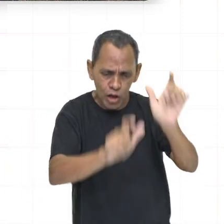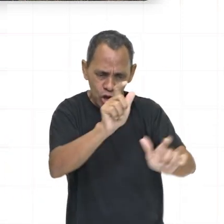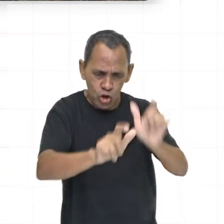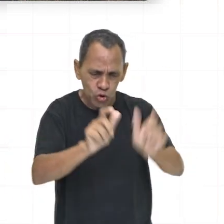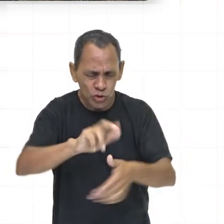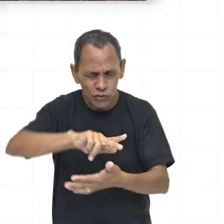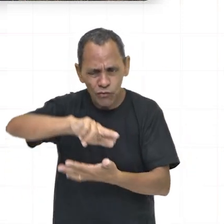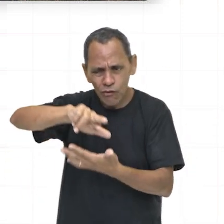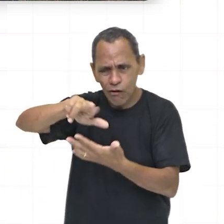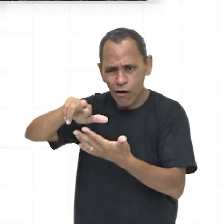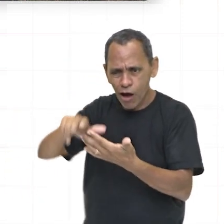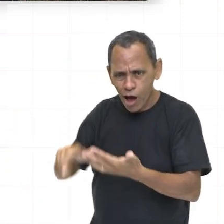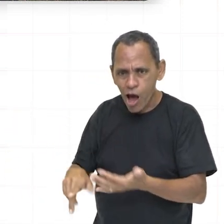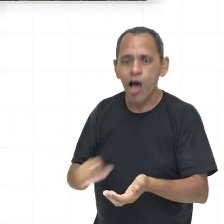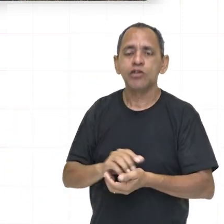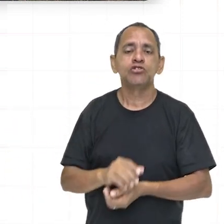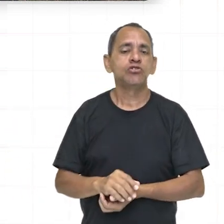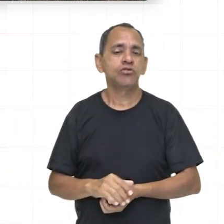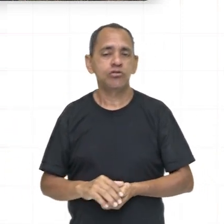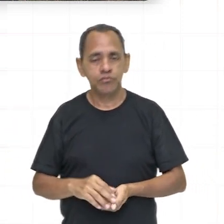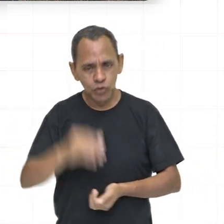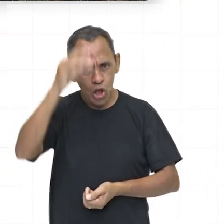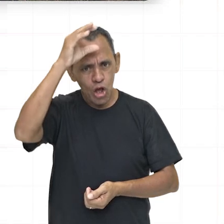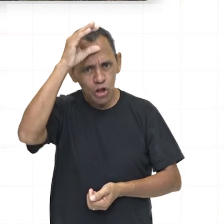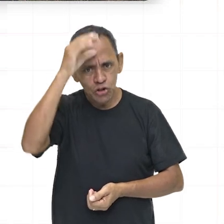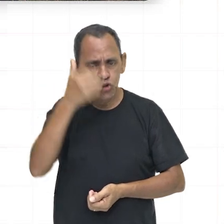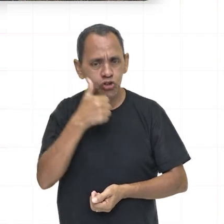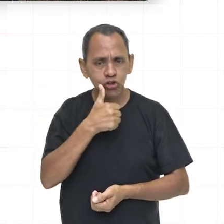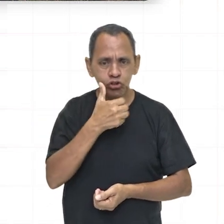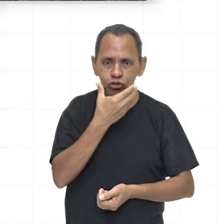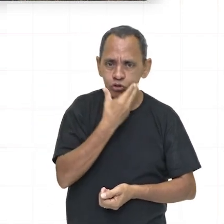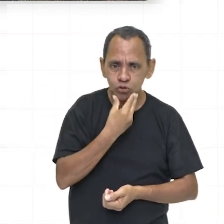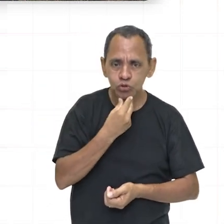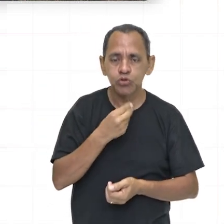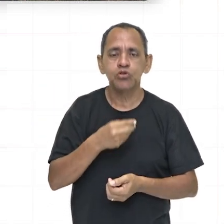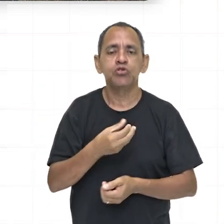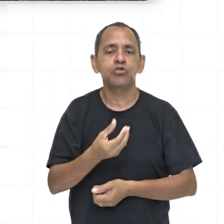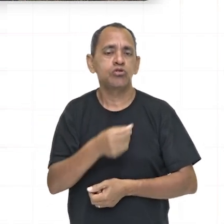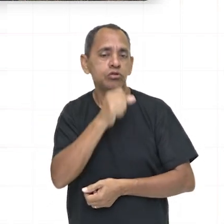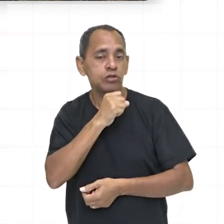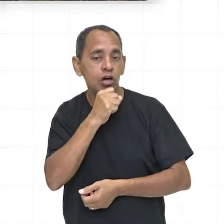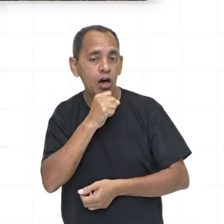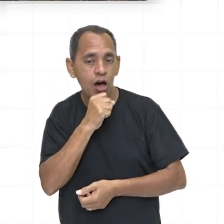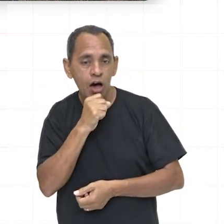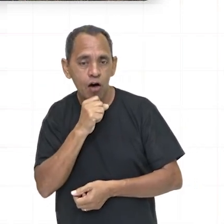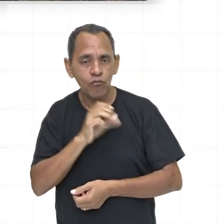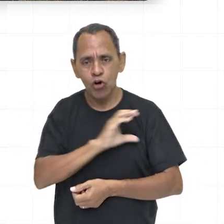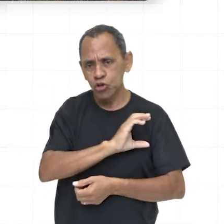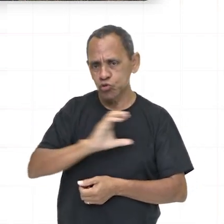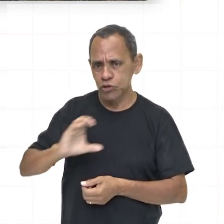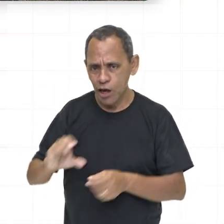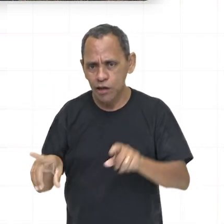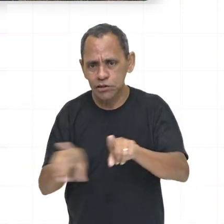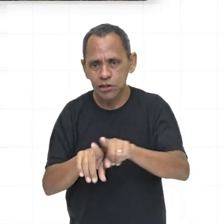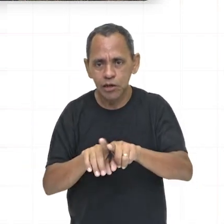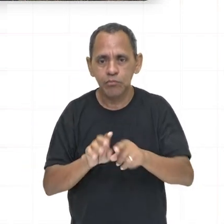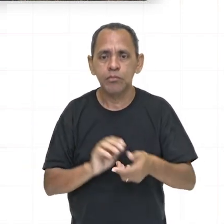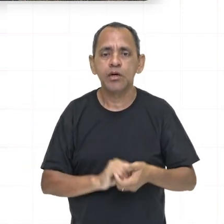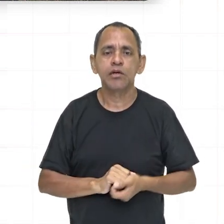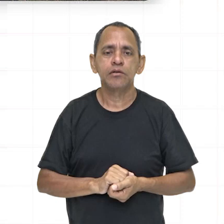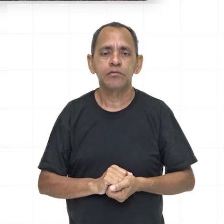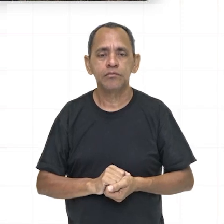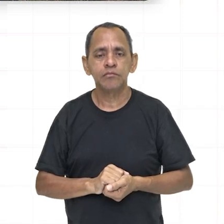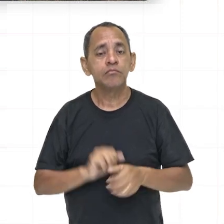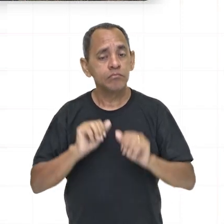avós, sobrinhos, cunhados. Então, a gente chega lá, ou a gente pode calcular que ao